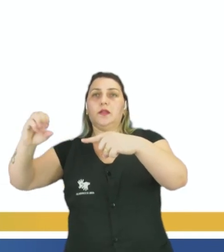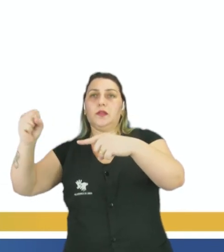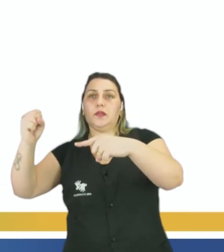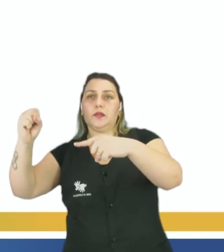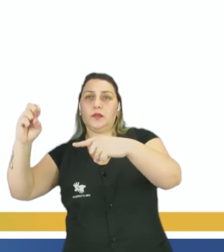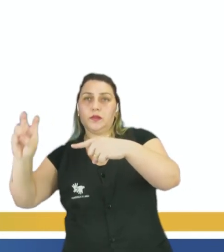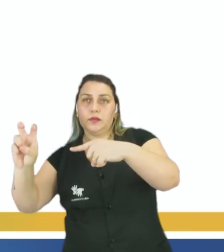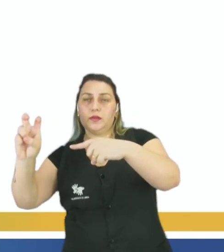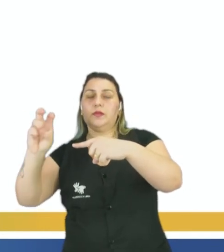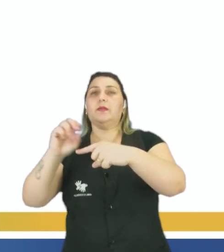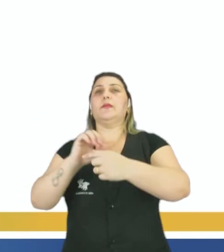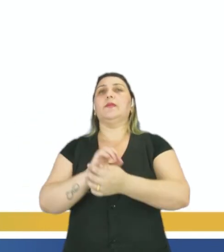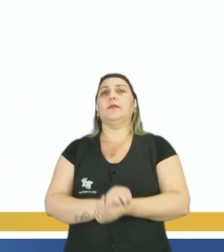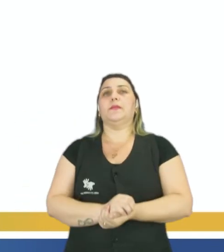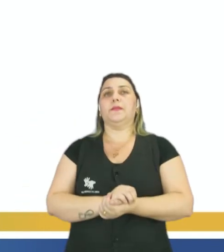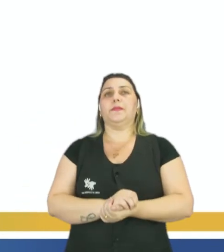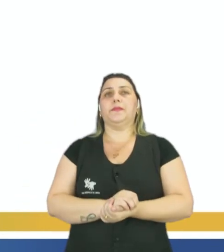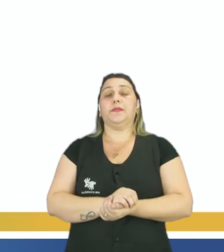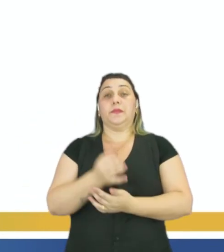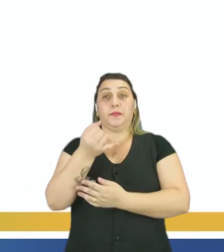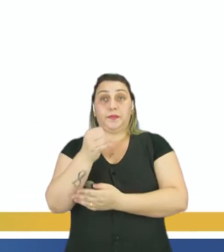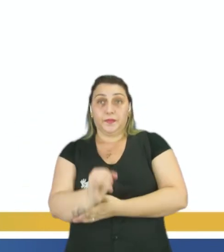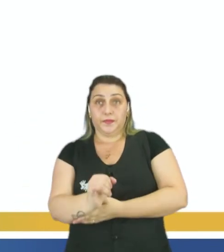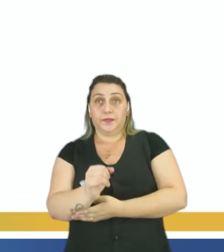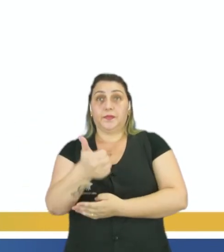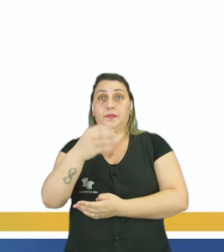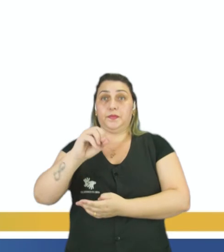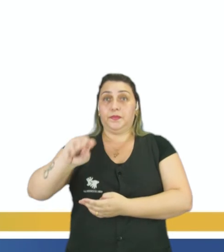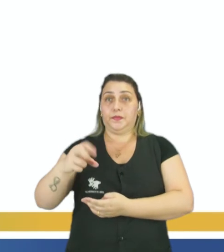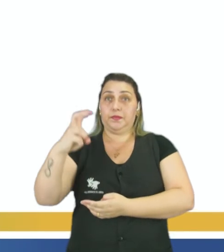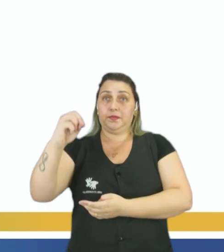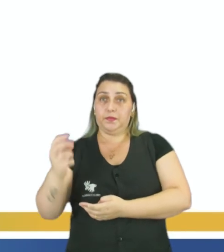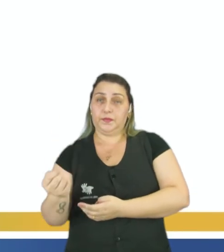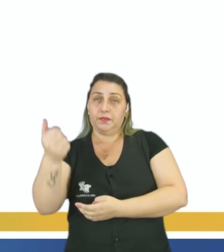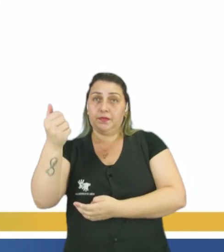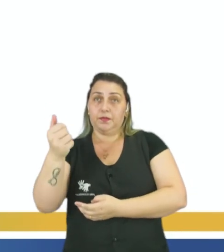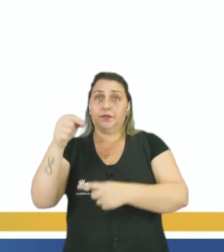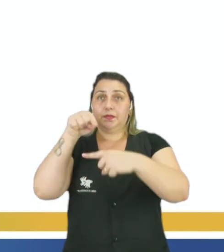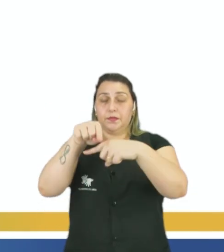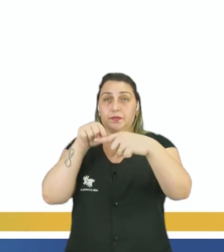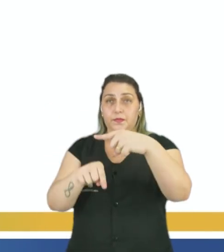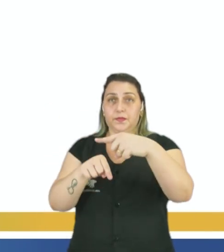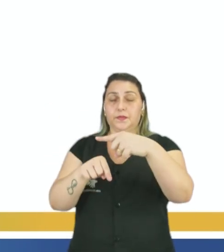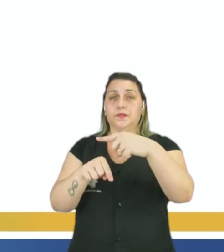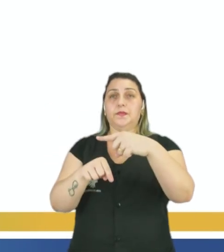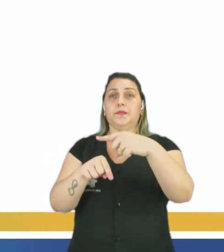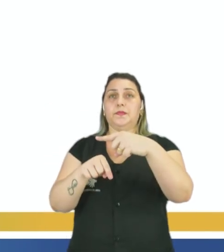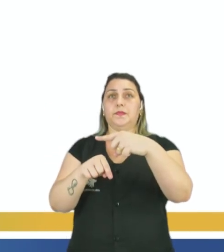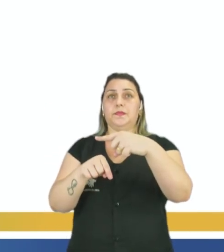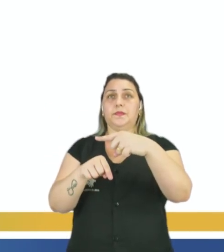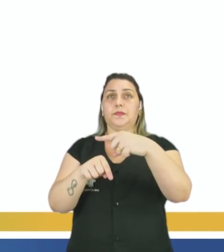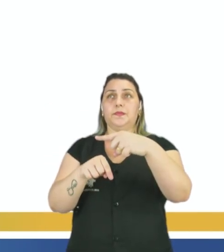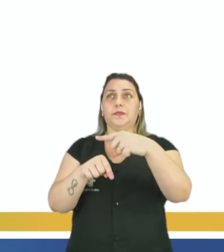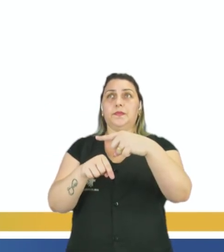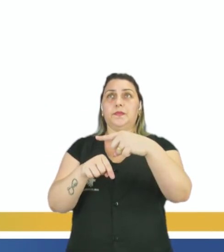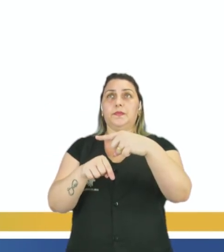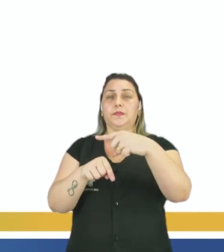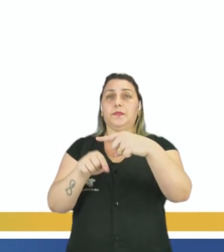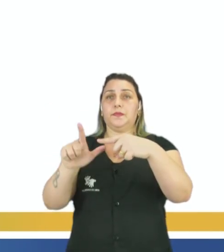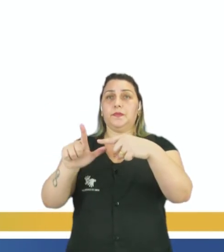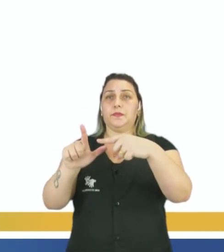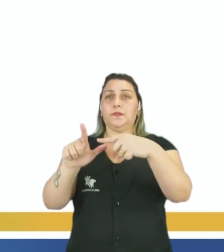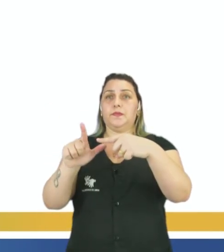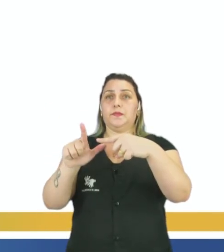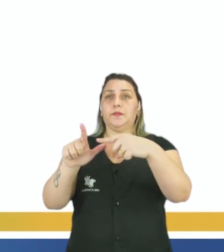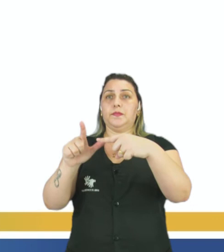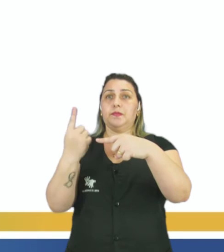0,0085. E, no caso, se for R$ 10,50, dividido para 1 litro e